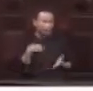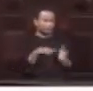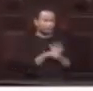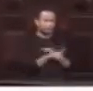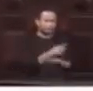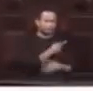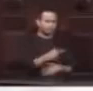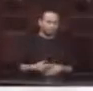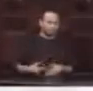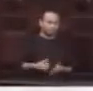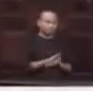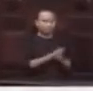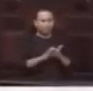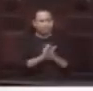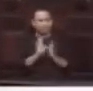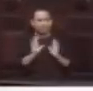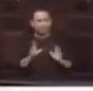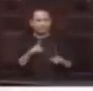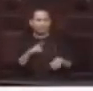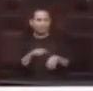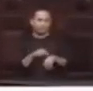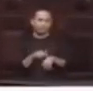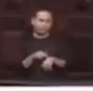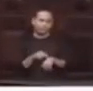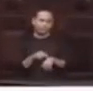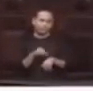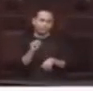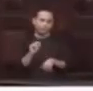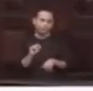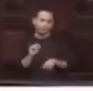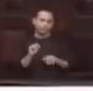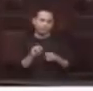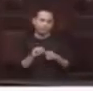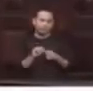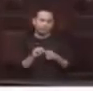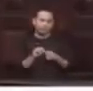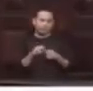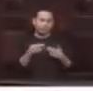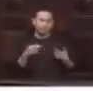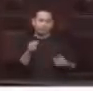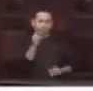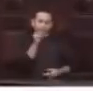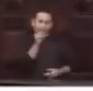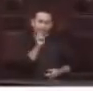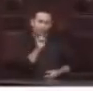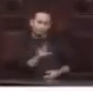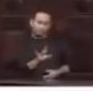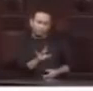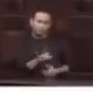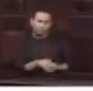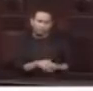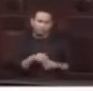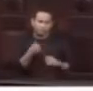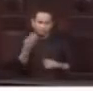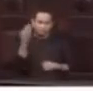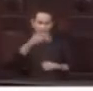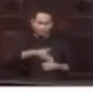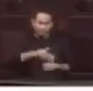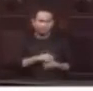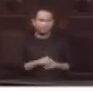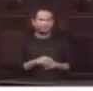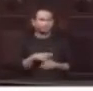Vossa Excelência. Mas vivemos um momento onde não se faz as coisas só pela palavra. Então,